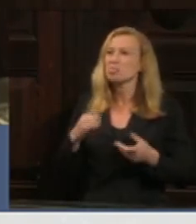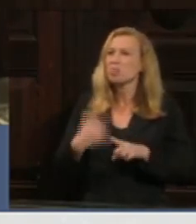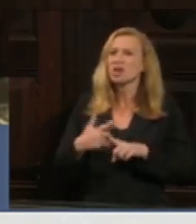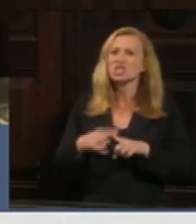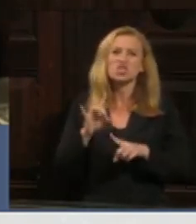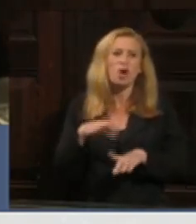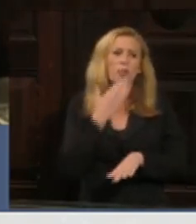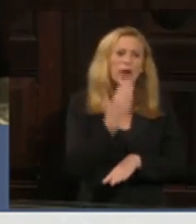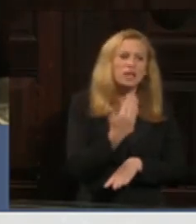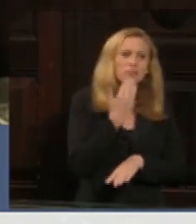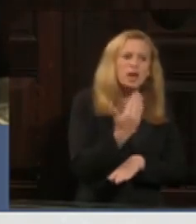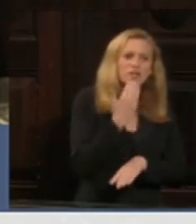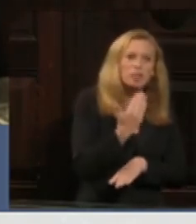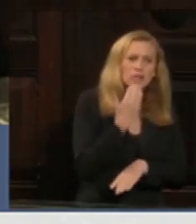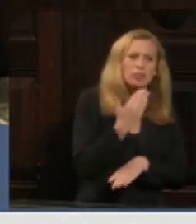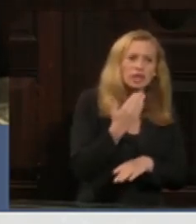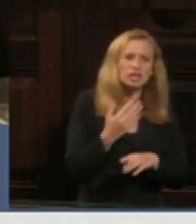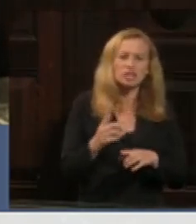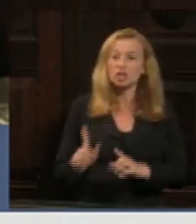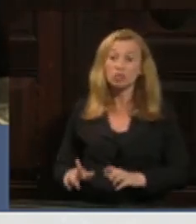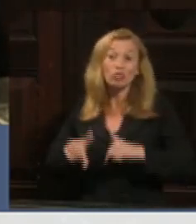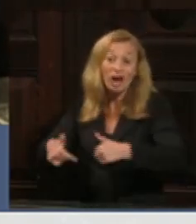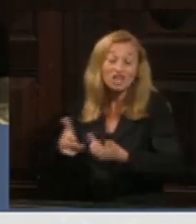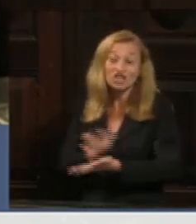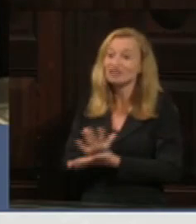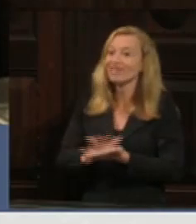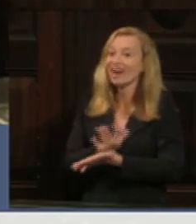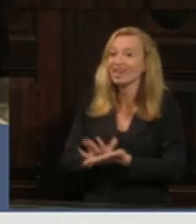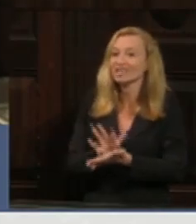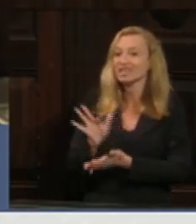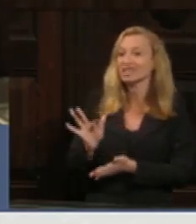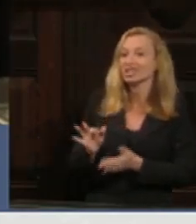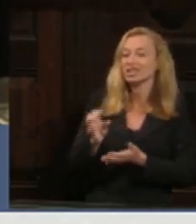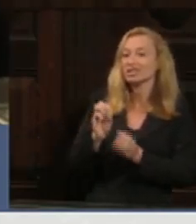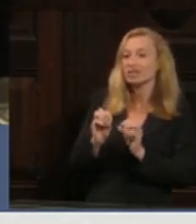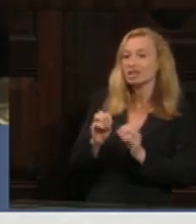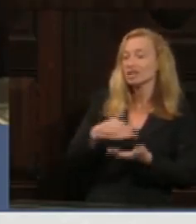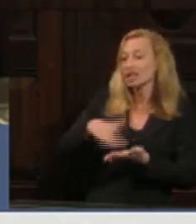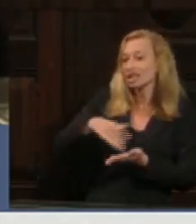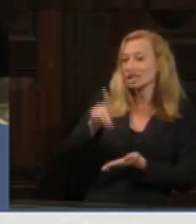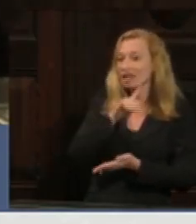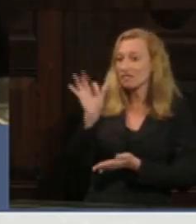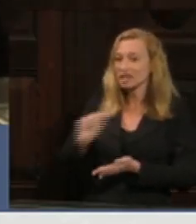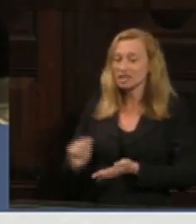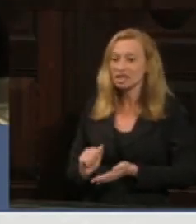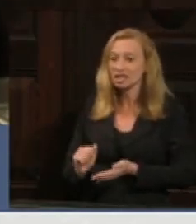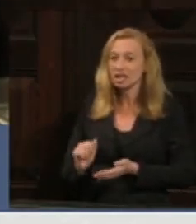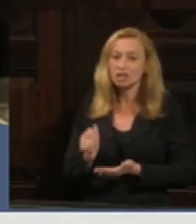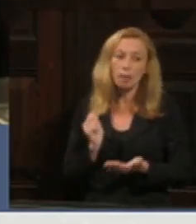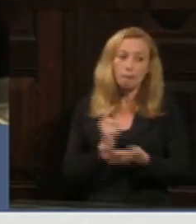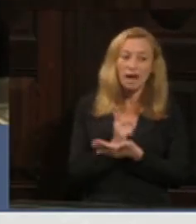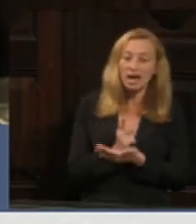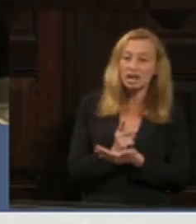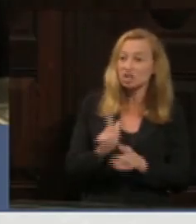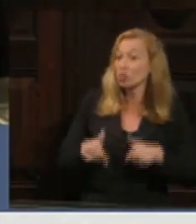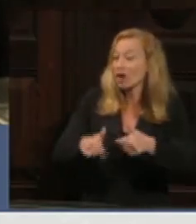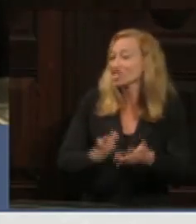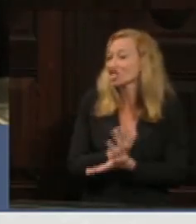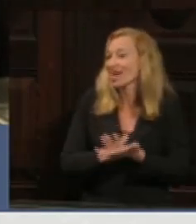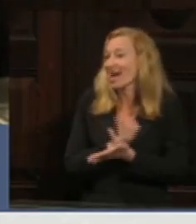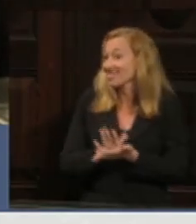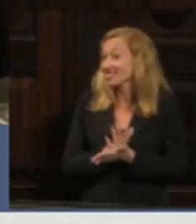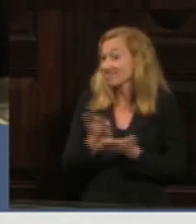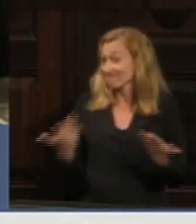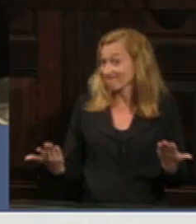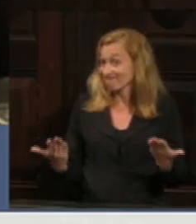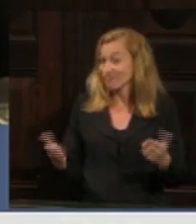Fazenda pedindo, tentando convencer o secretário de Fazenda a gastar o dinheiro que já é vinculado à educação, por decisão da